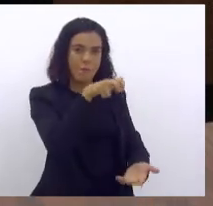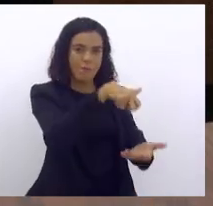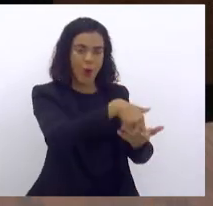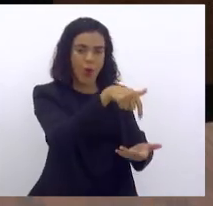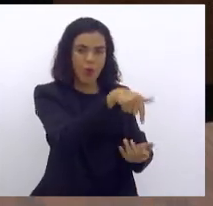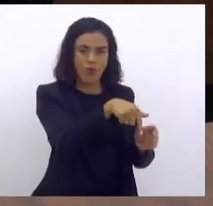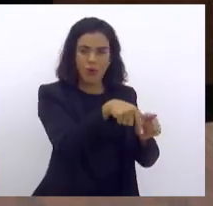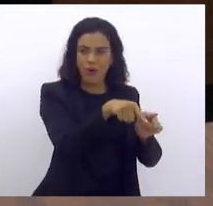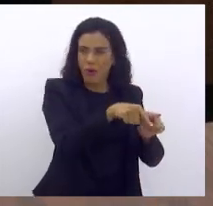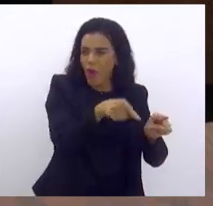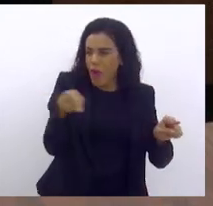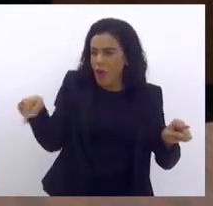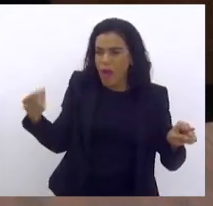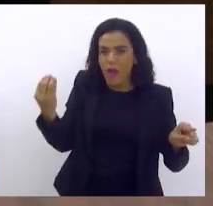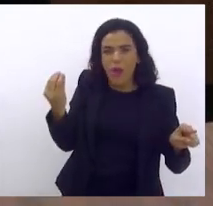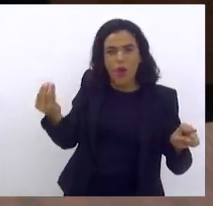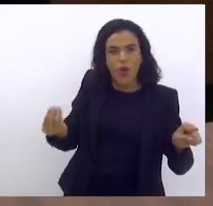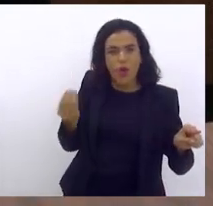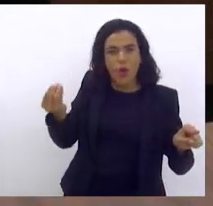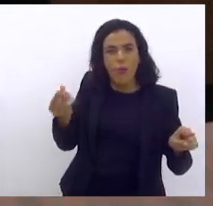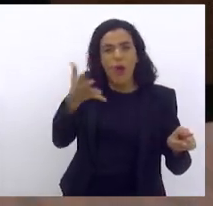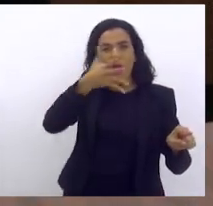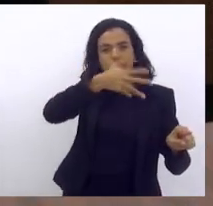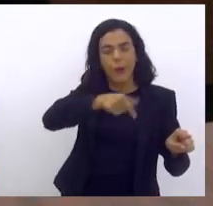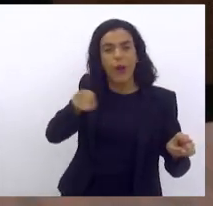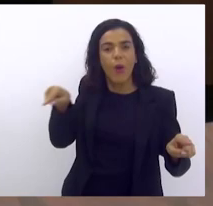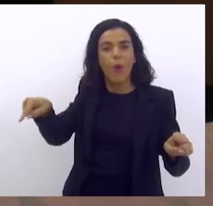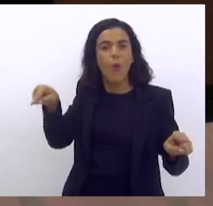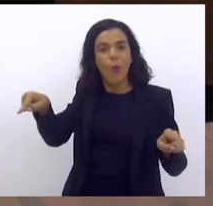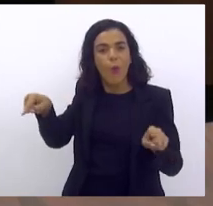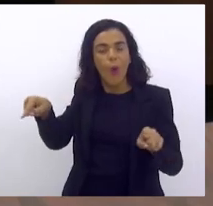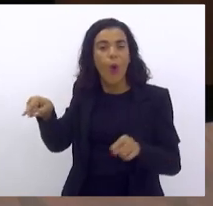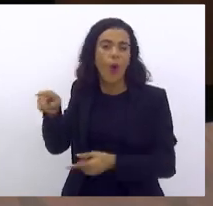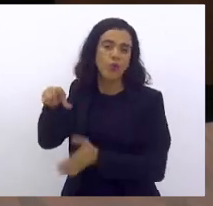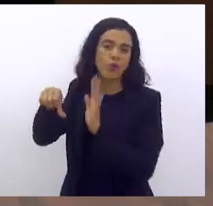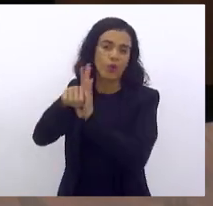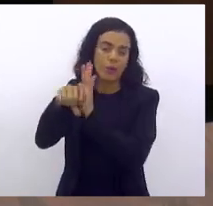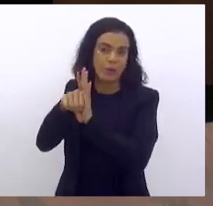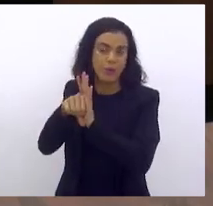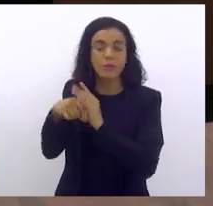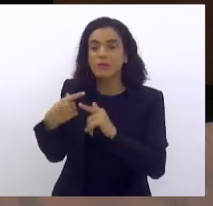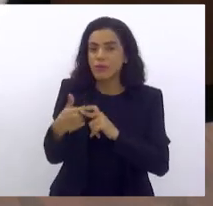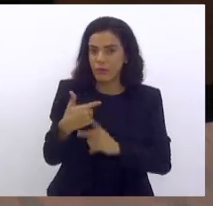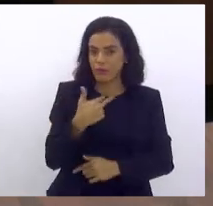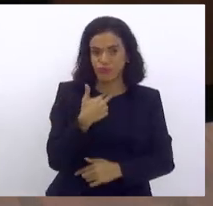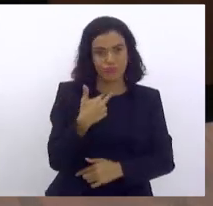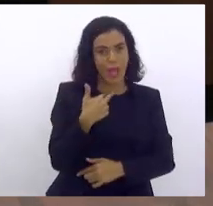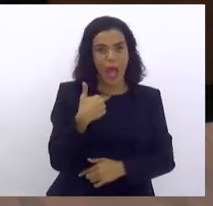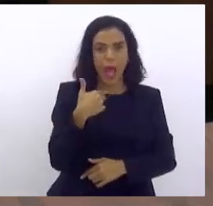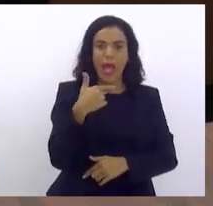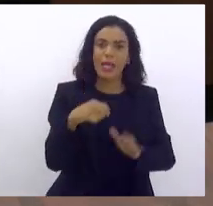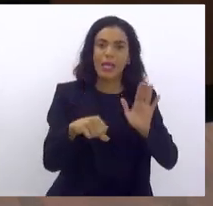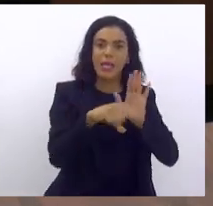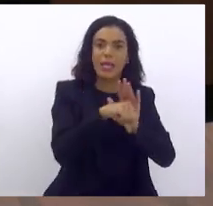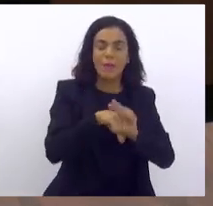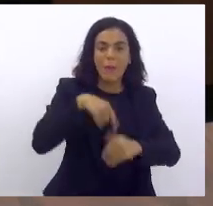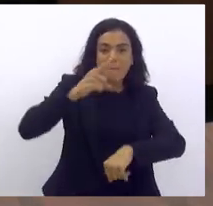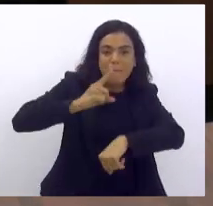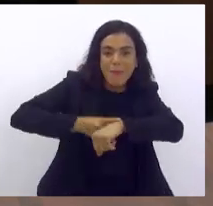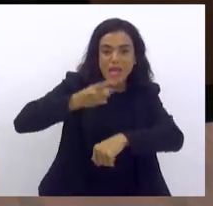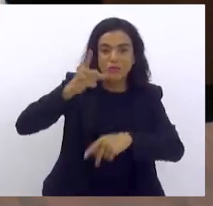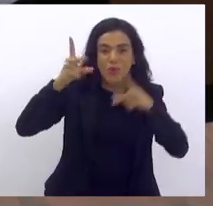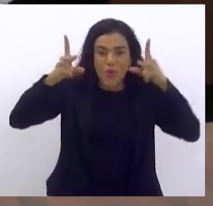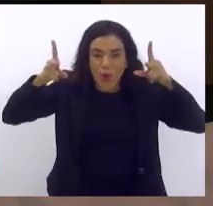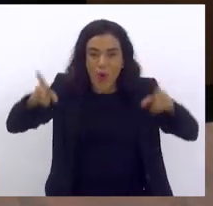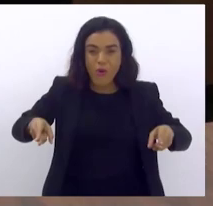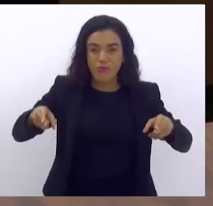física automaticamente absorve ele da execução do outro crime, porque não dá para você executar dois crimes em